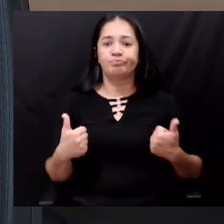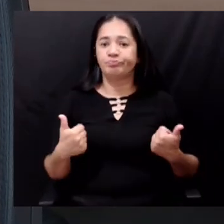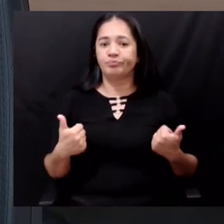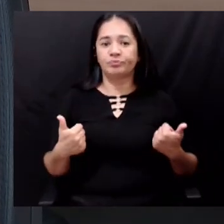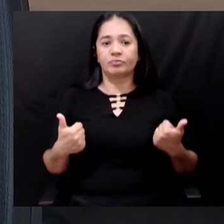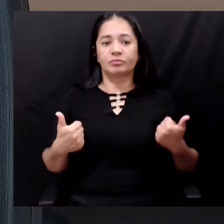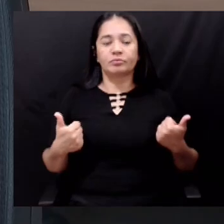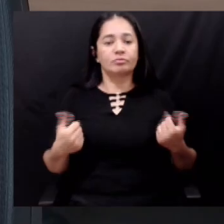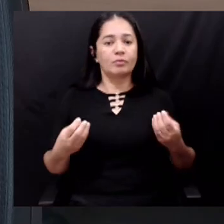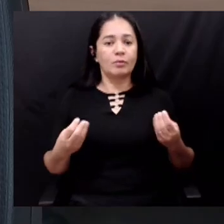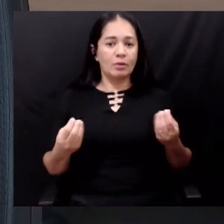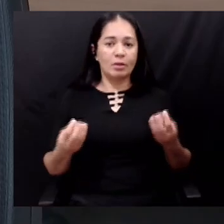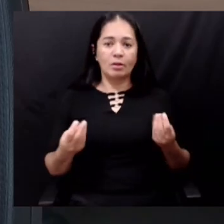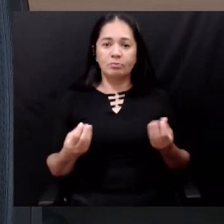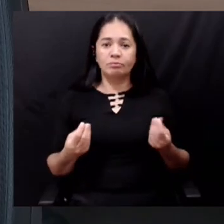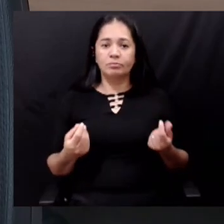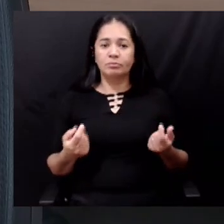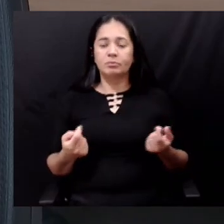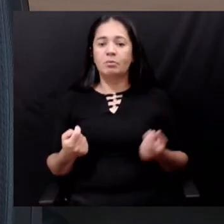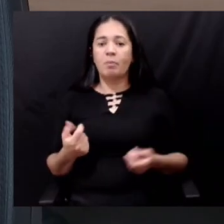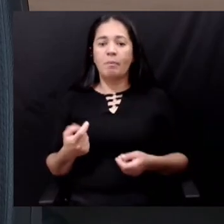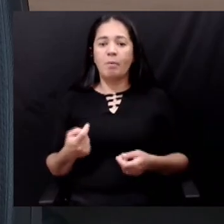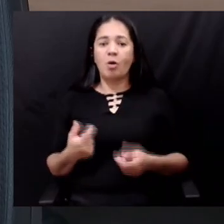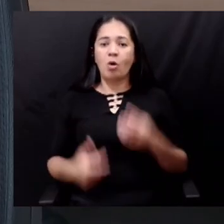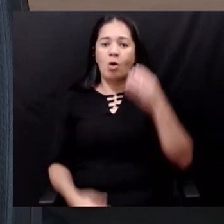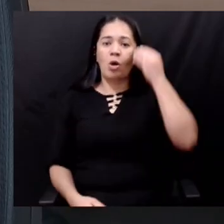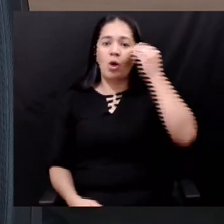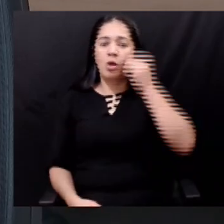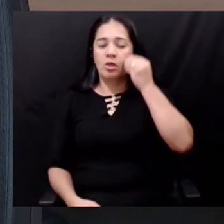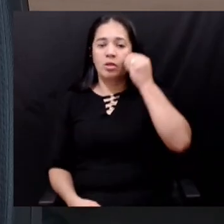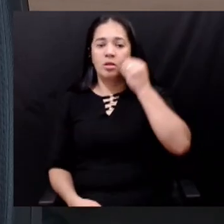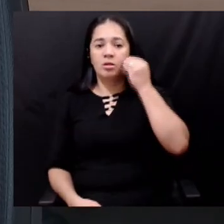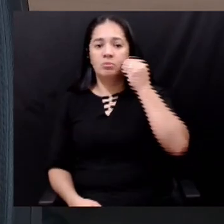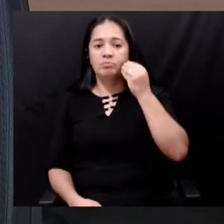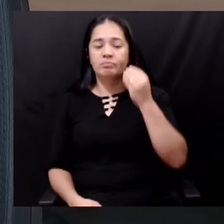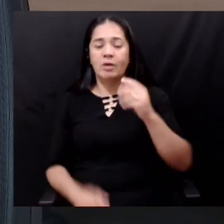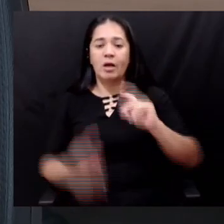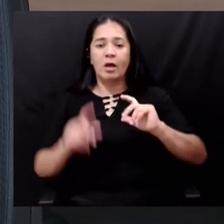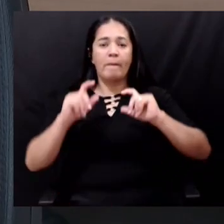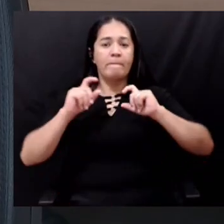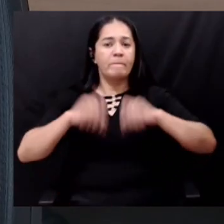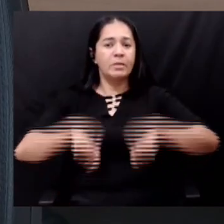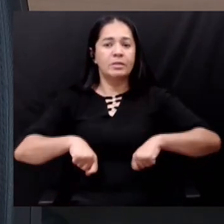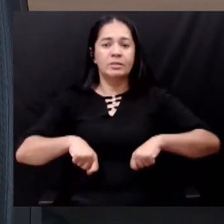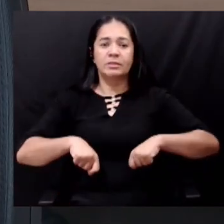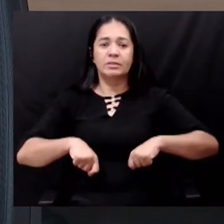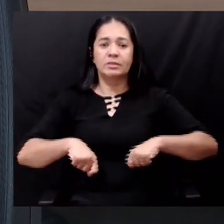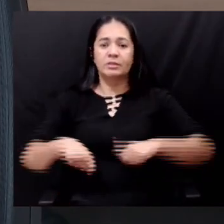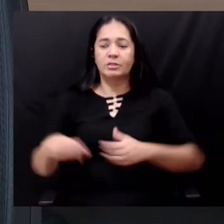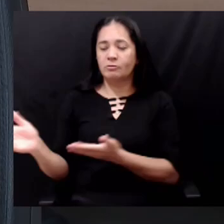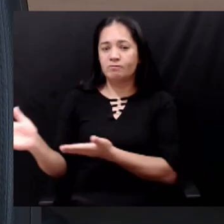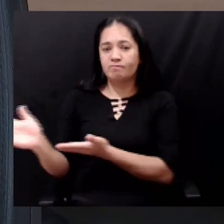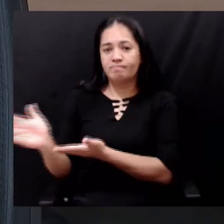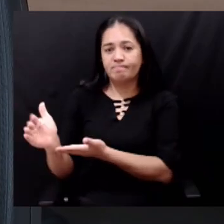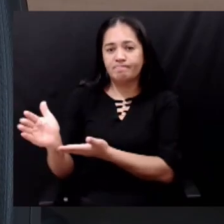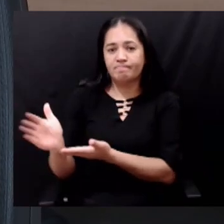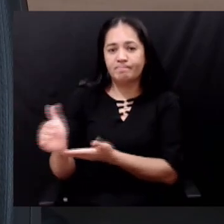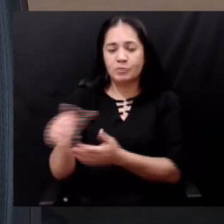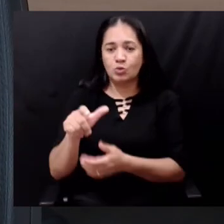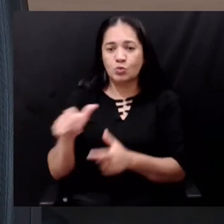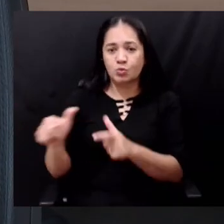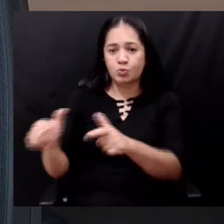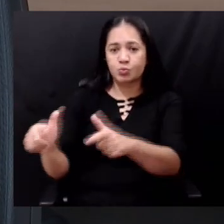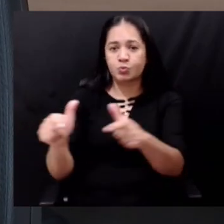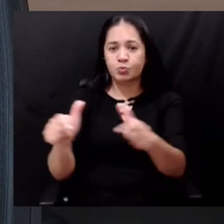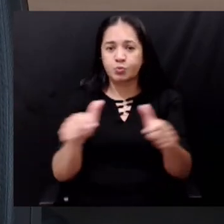poucas experiências iguais e tem uma capacidade de capilaridade nos territórios que é